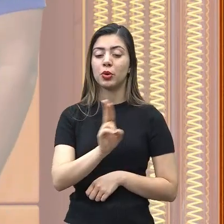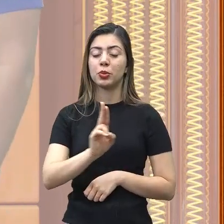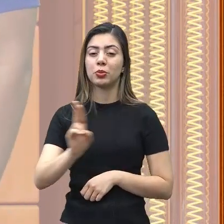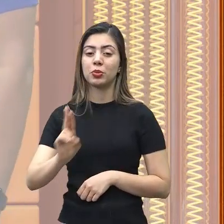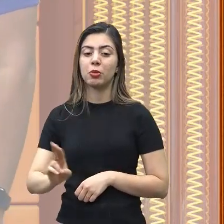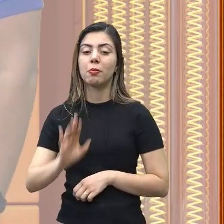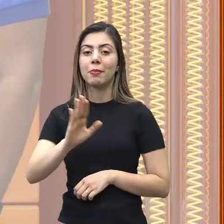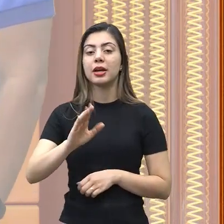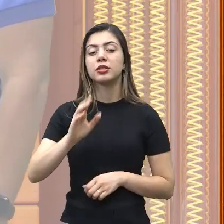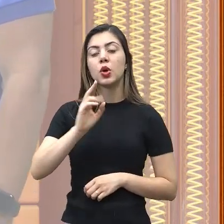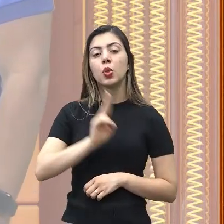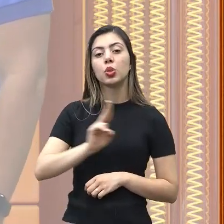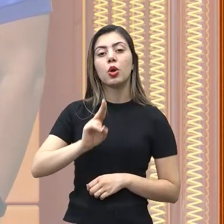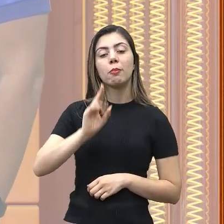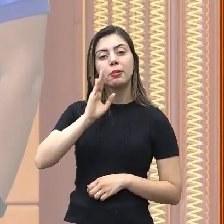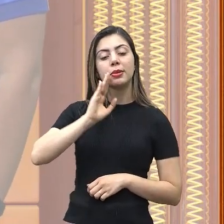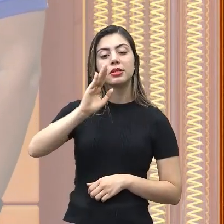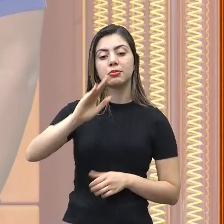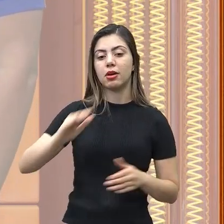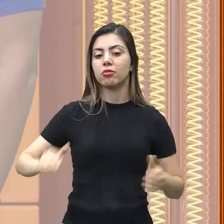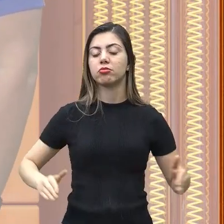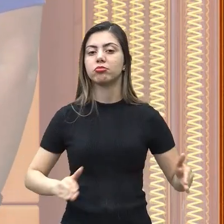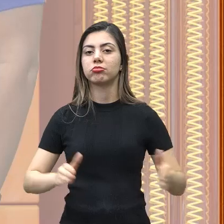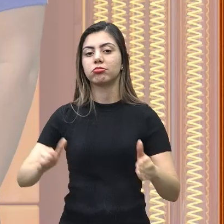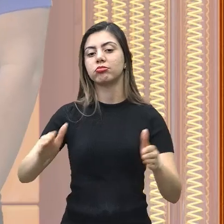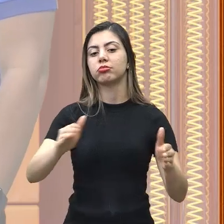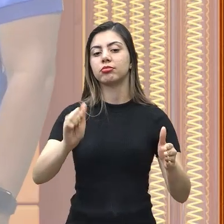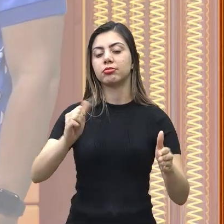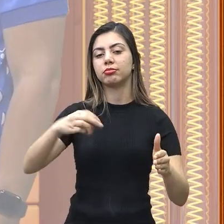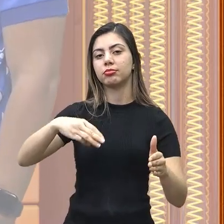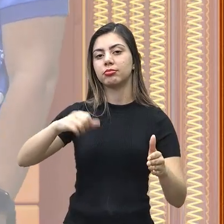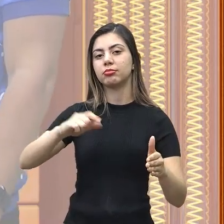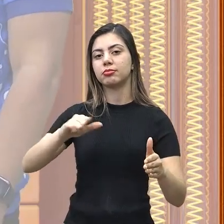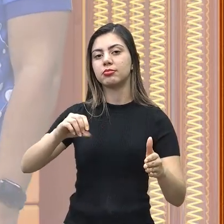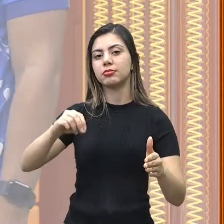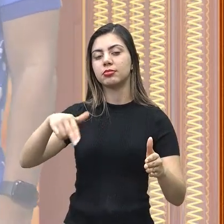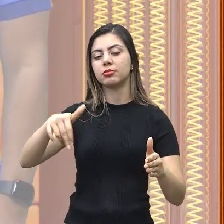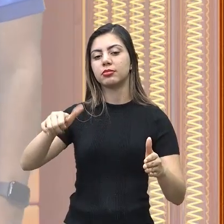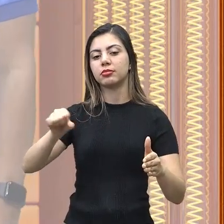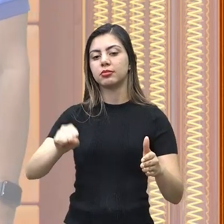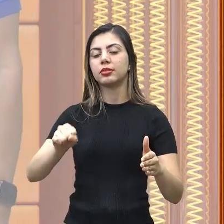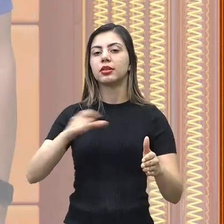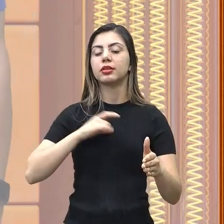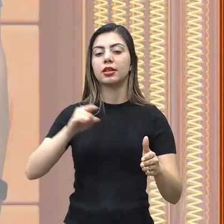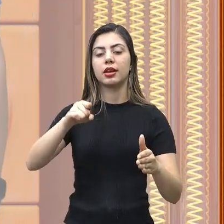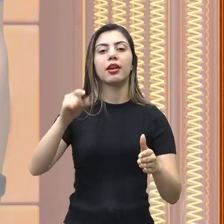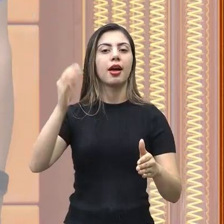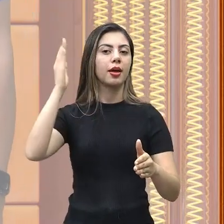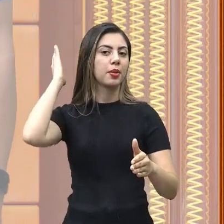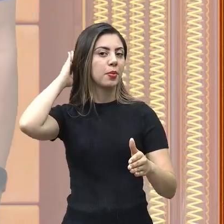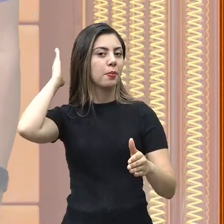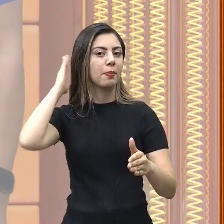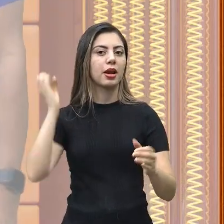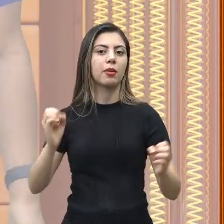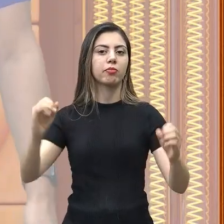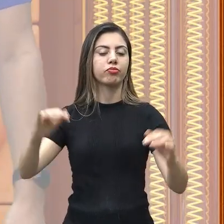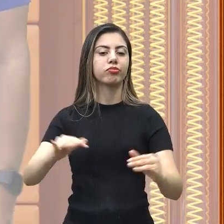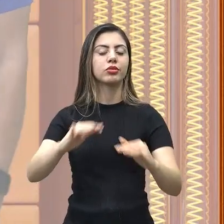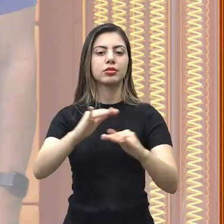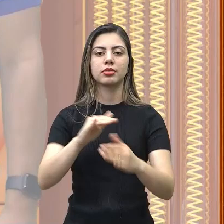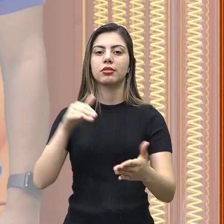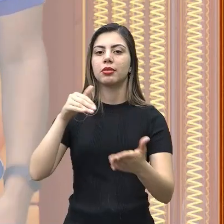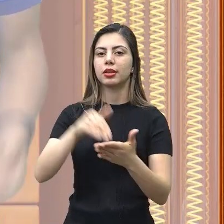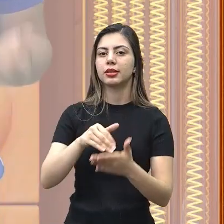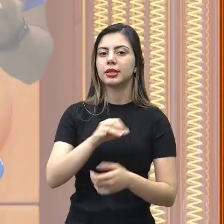encontra, né, com o Rio Negro, que está bem aqui, né, eles se encontram, transformam em rio Amazonas e vai desaguar lá no Pará, né? Então a gente tem lá no